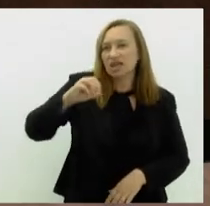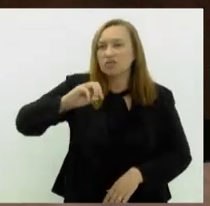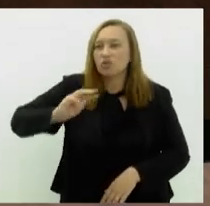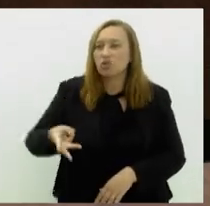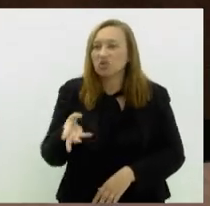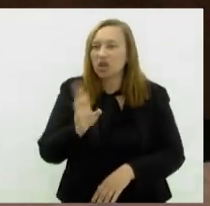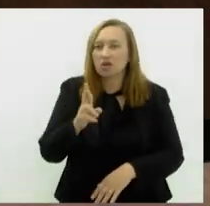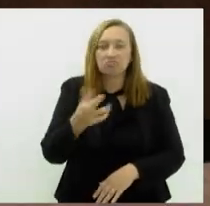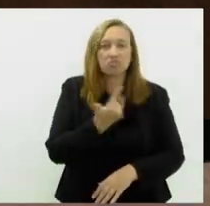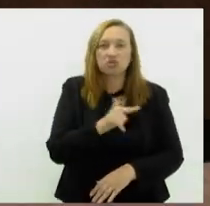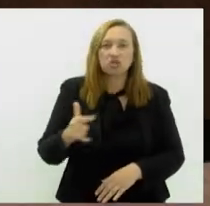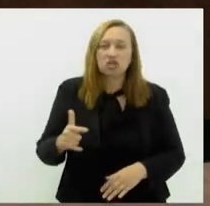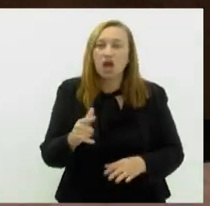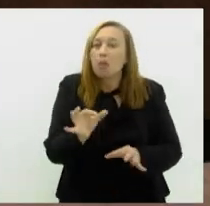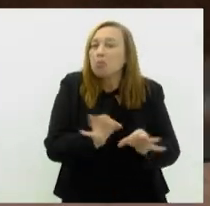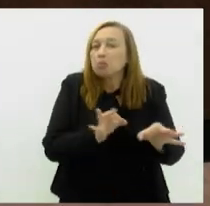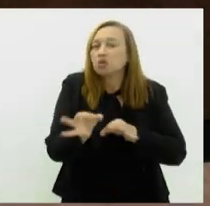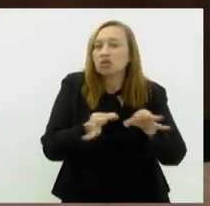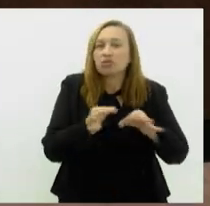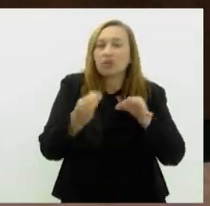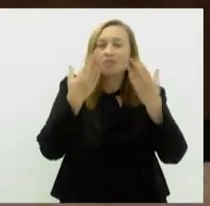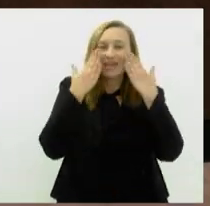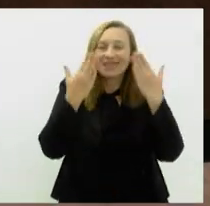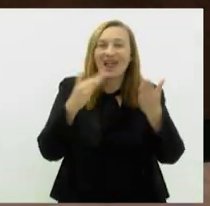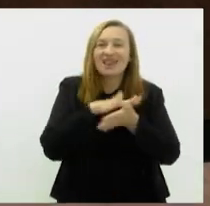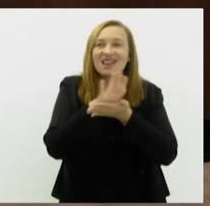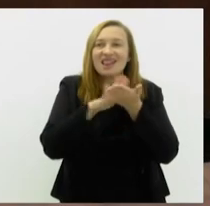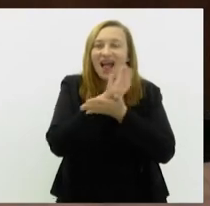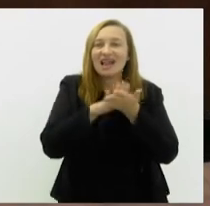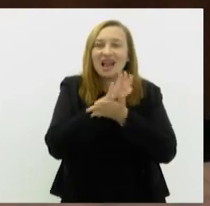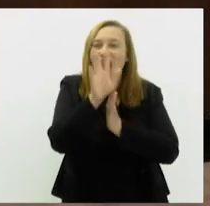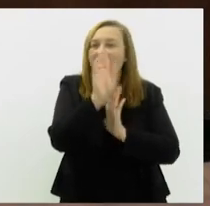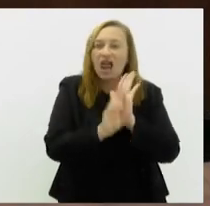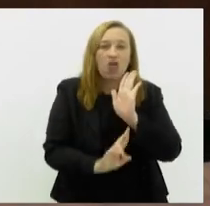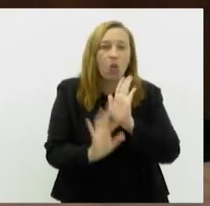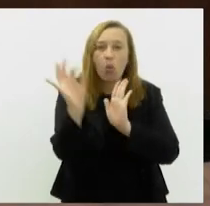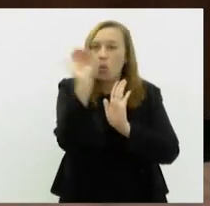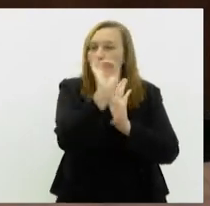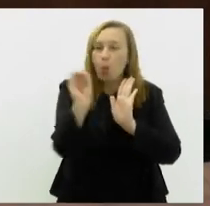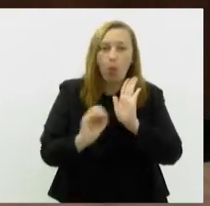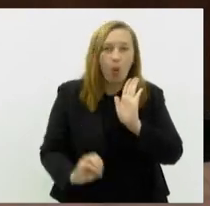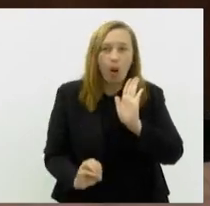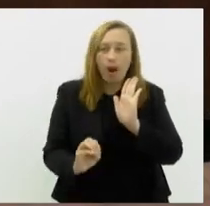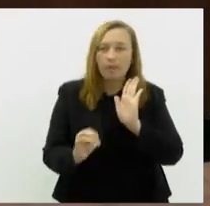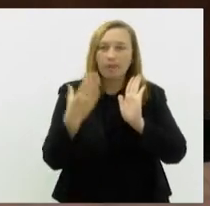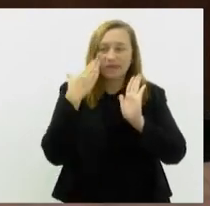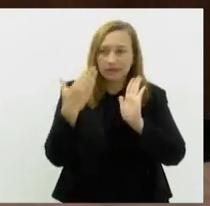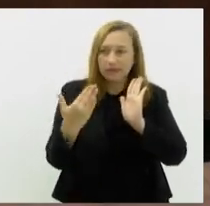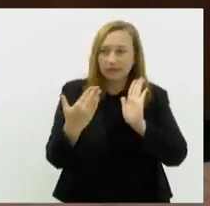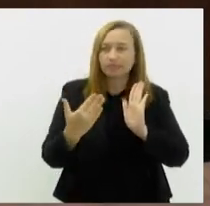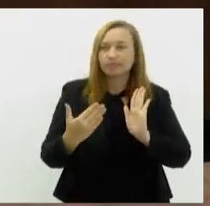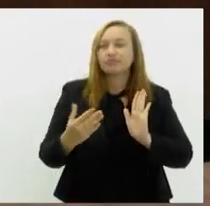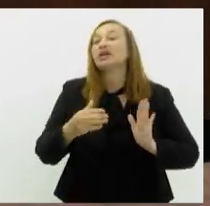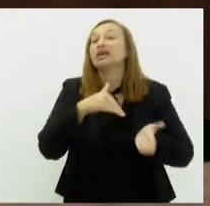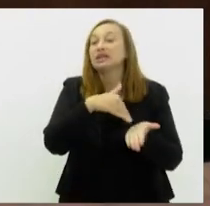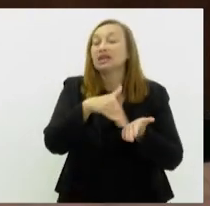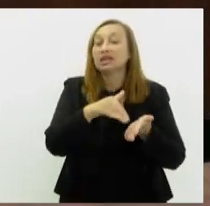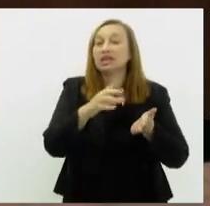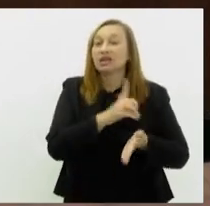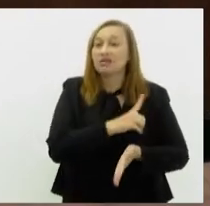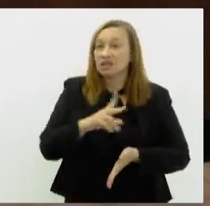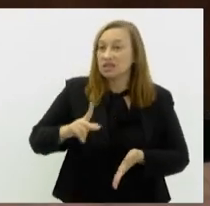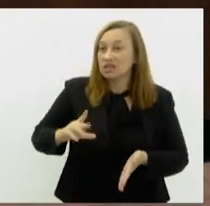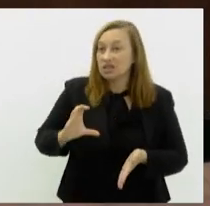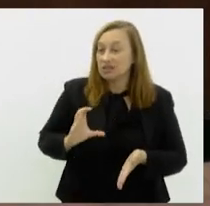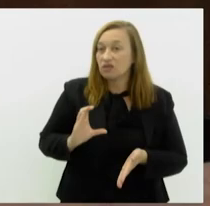projeto para apresentar, plano de metas para apresentar, relatório para apresentar na Secretaria Nacional de Defesa Civil. E o pior,